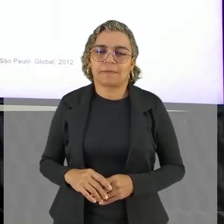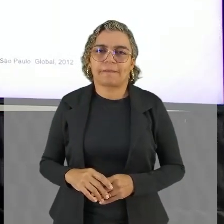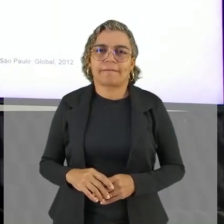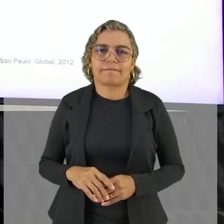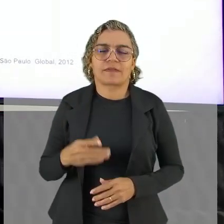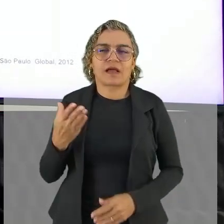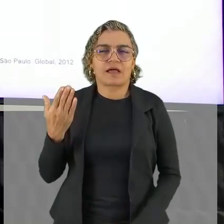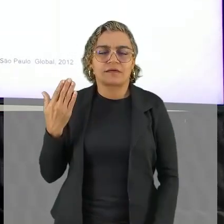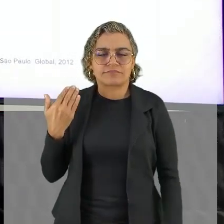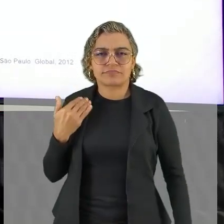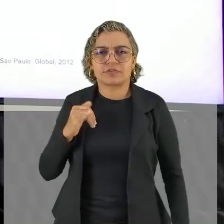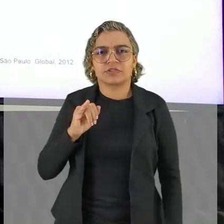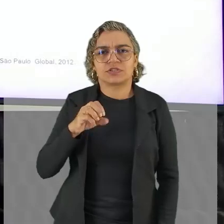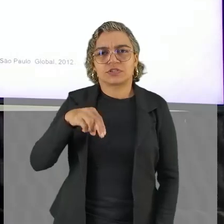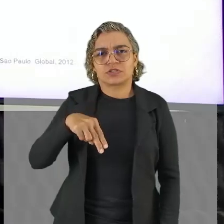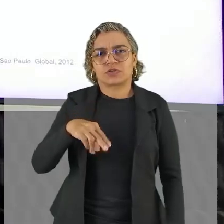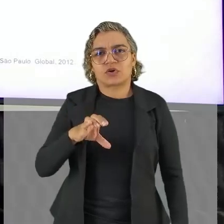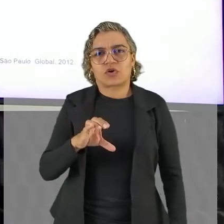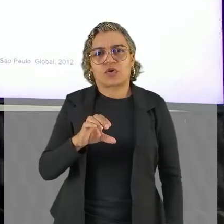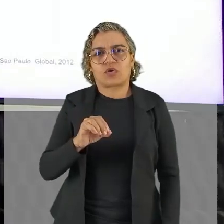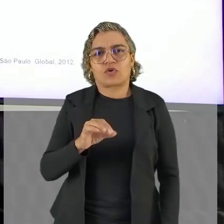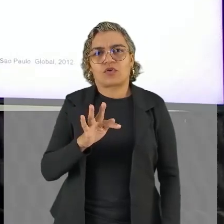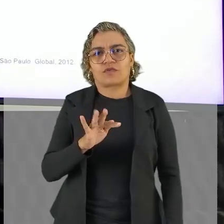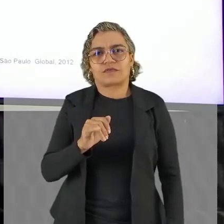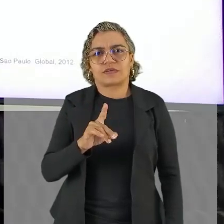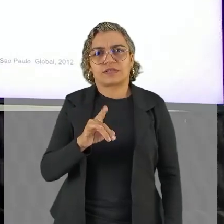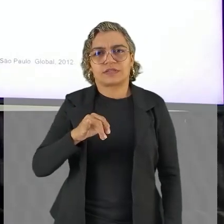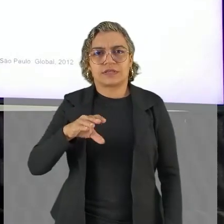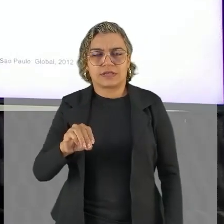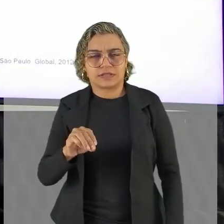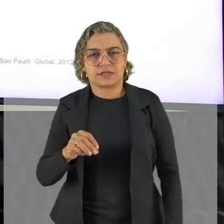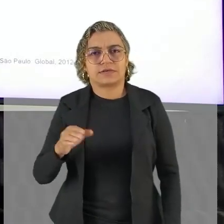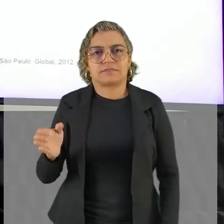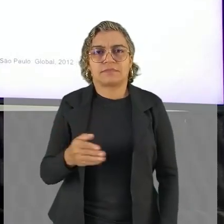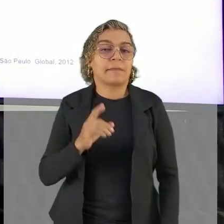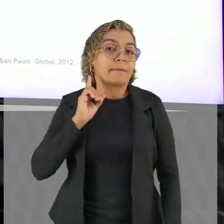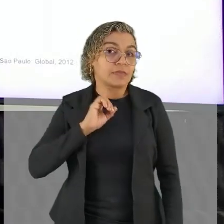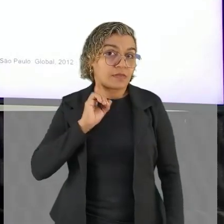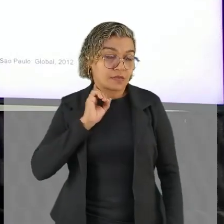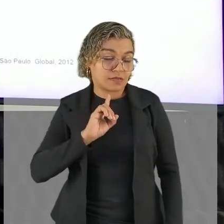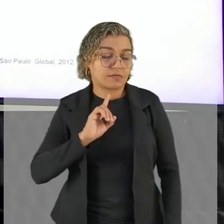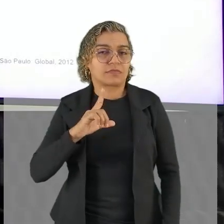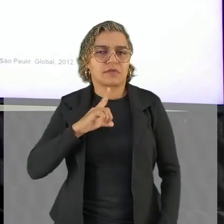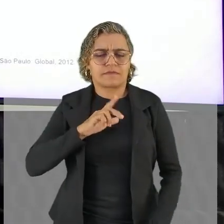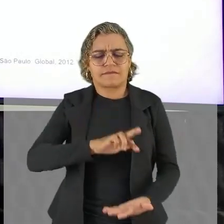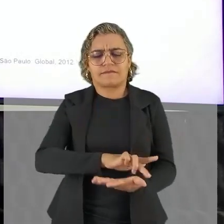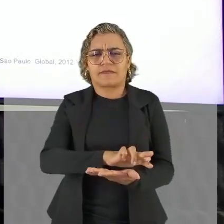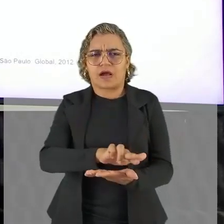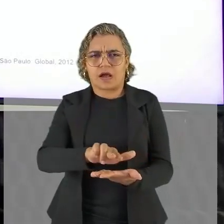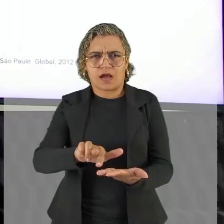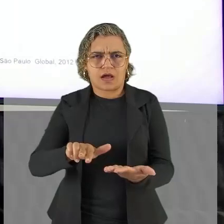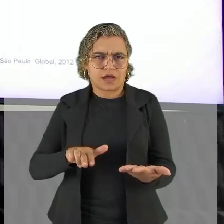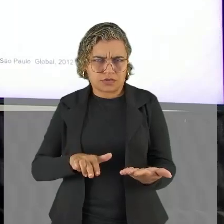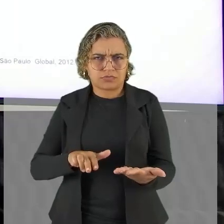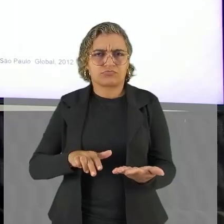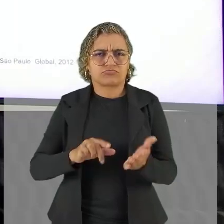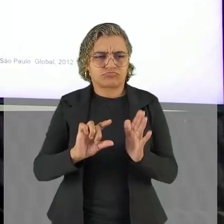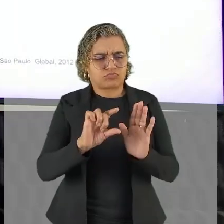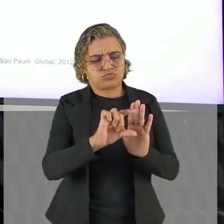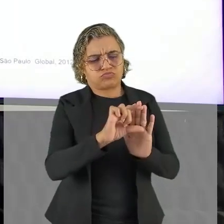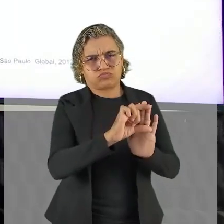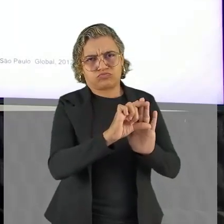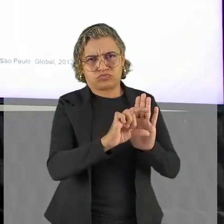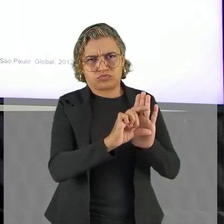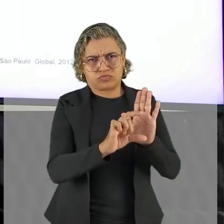Inconfidência Mineira, né? Vários versos, vamos dizer assim, eu falei vários poemas, vários versos. O romanceiro